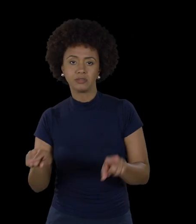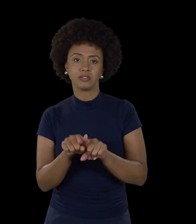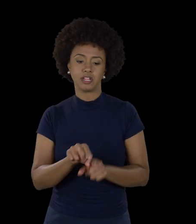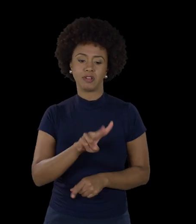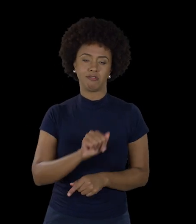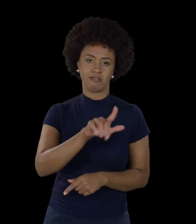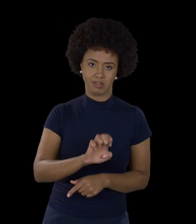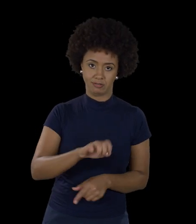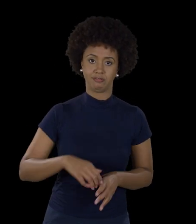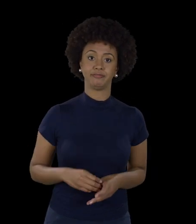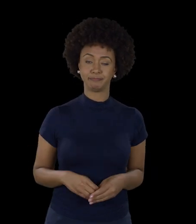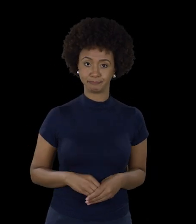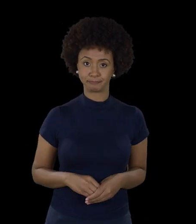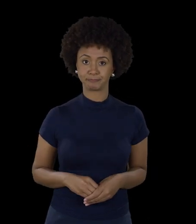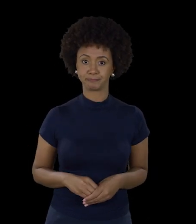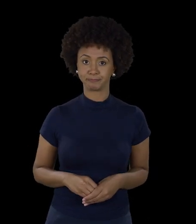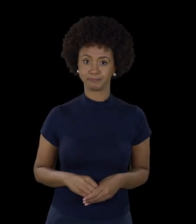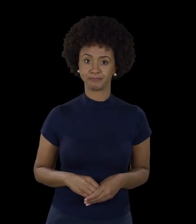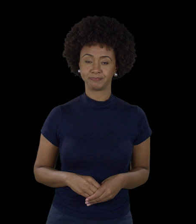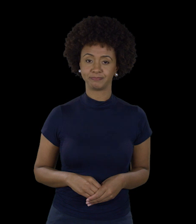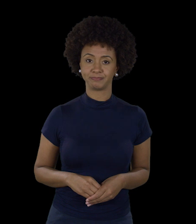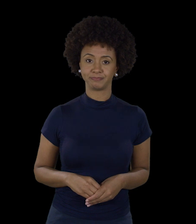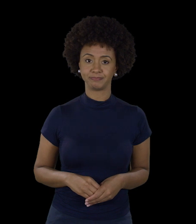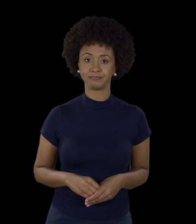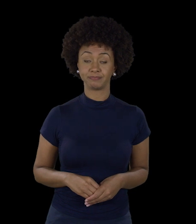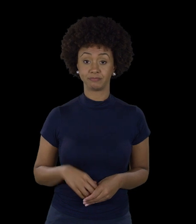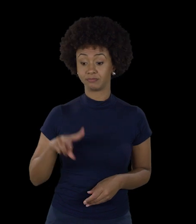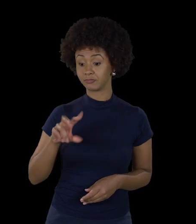e a Vale das Águas.